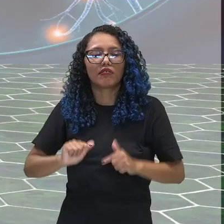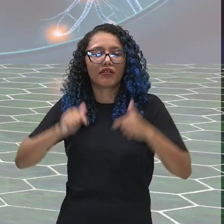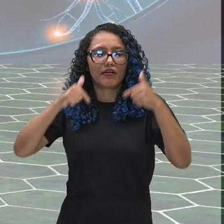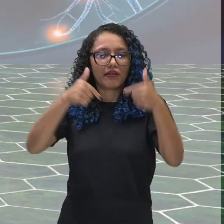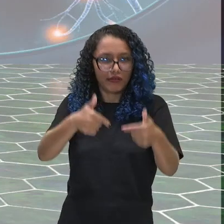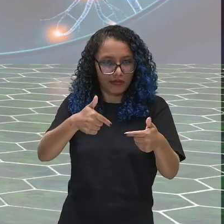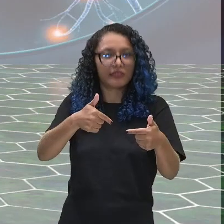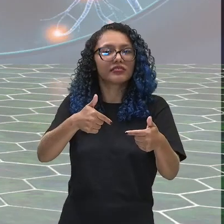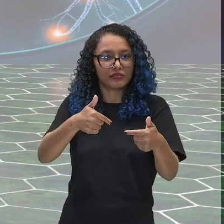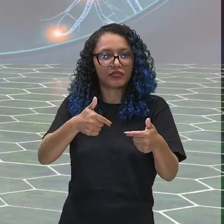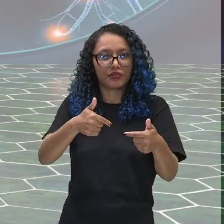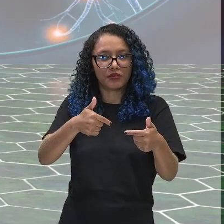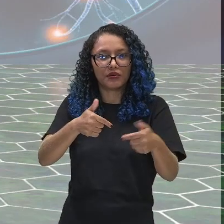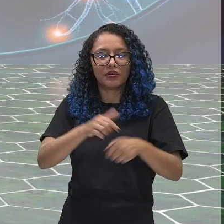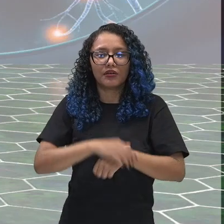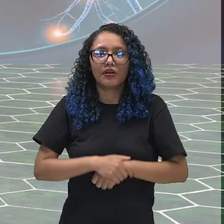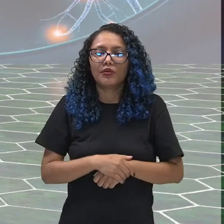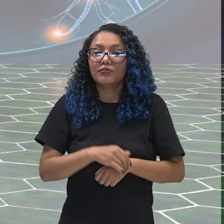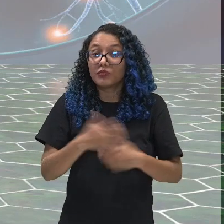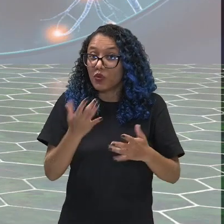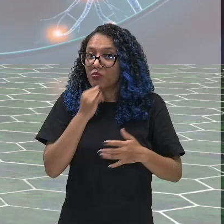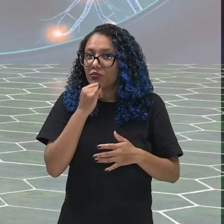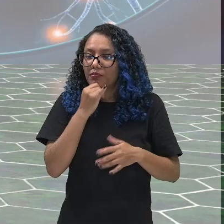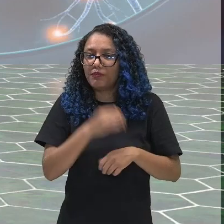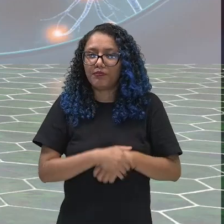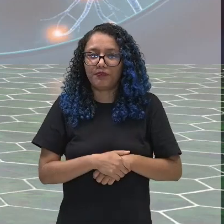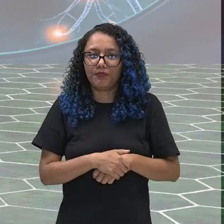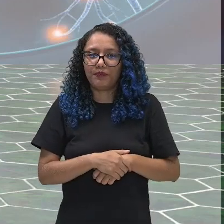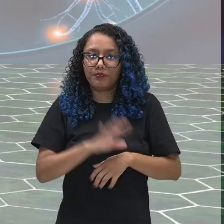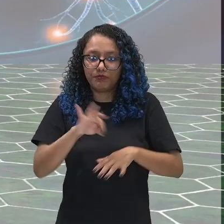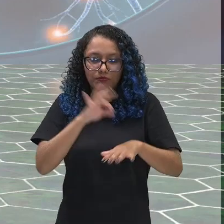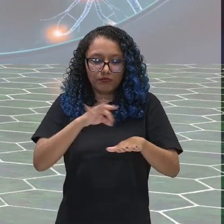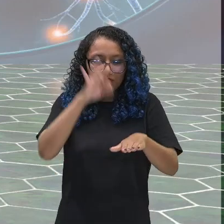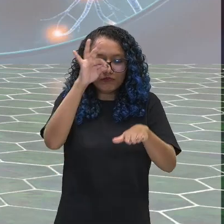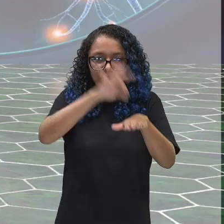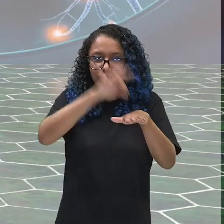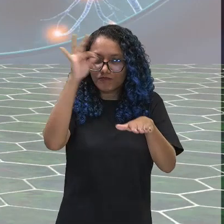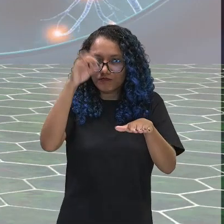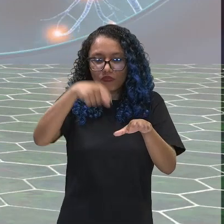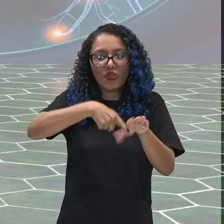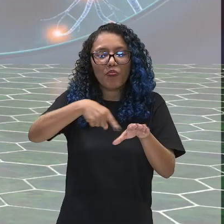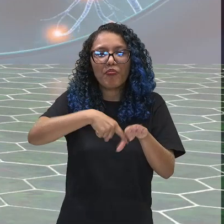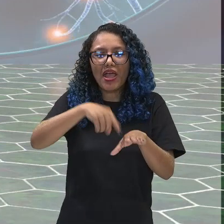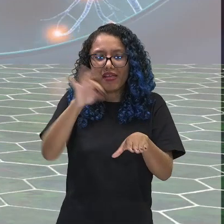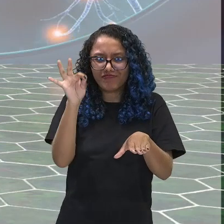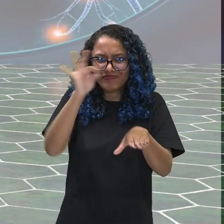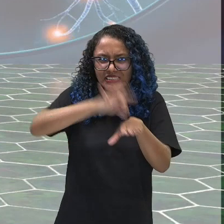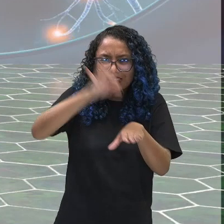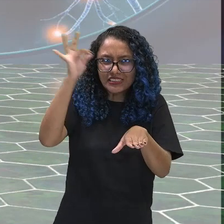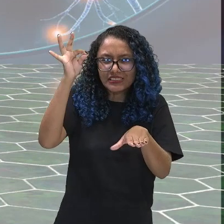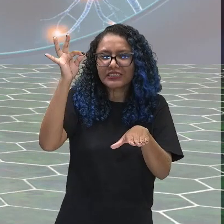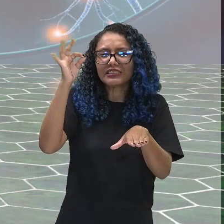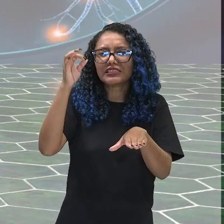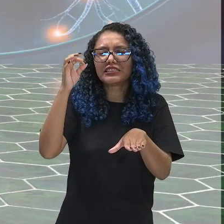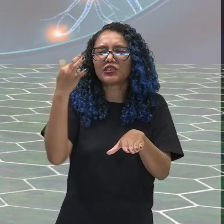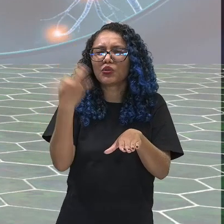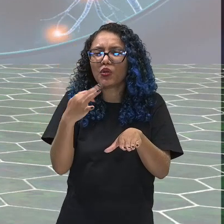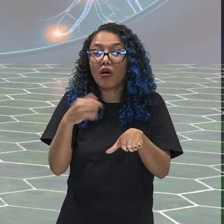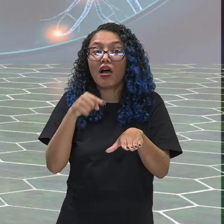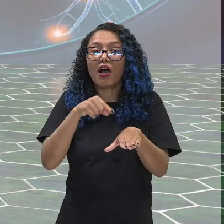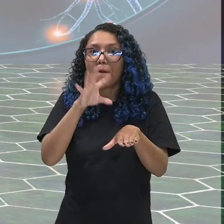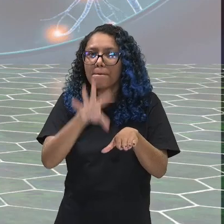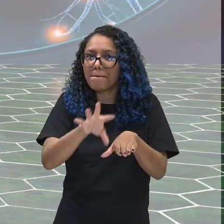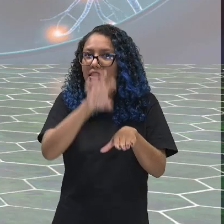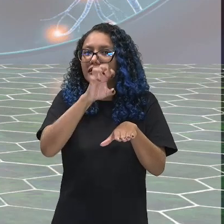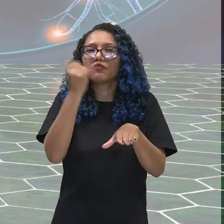no início. O inseto picou lá o pé, né? Um carapanã. Então, foi recebida essa